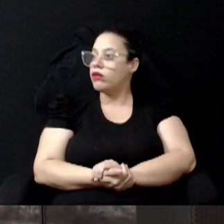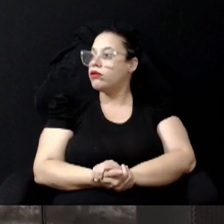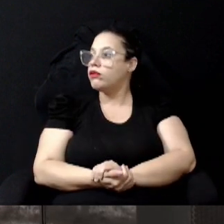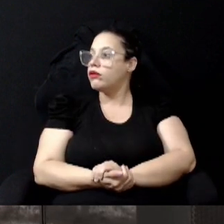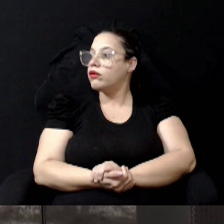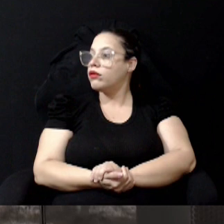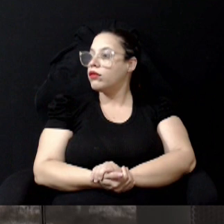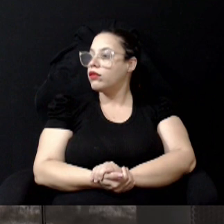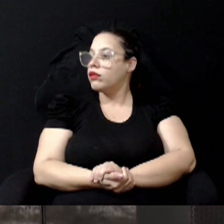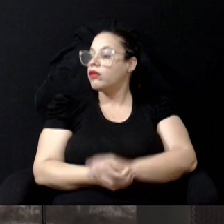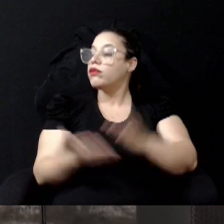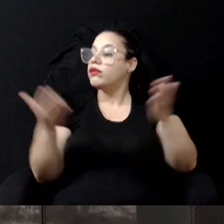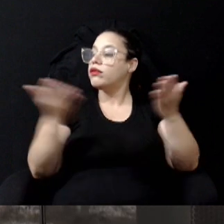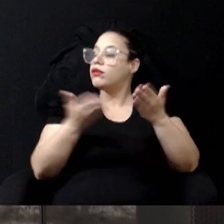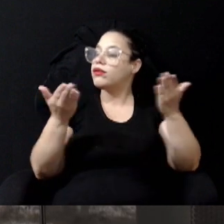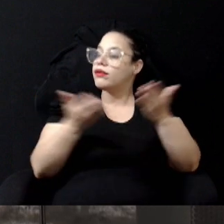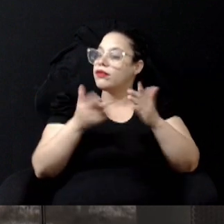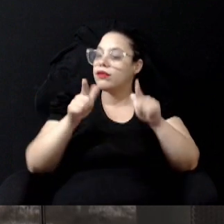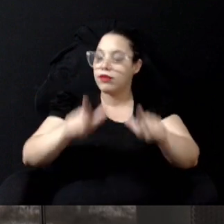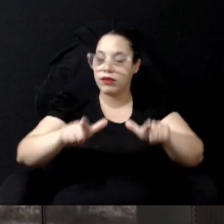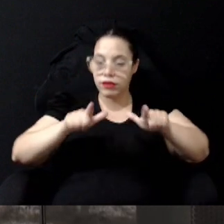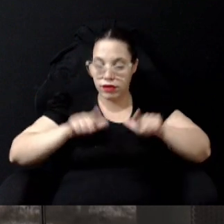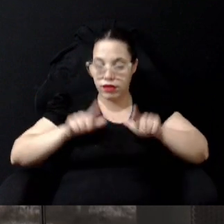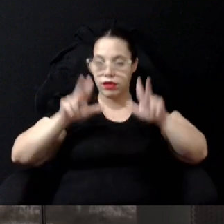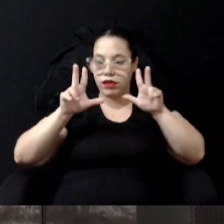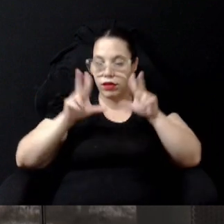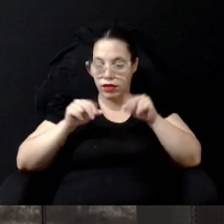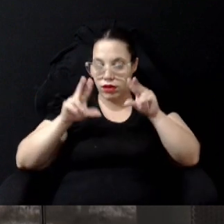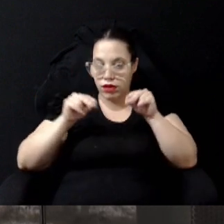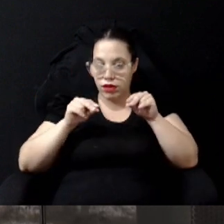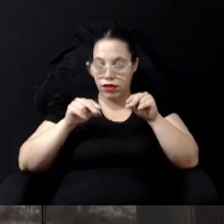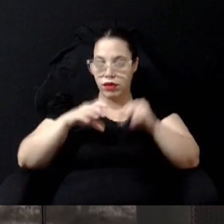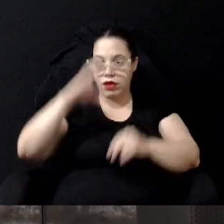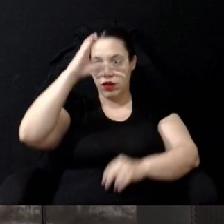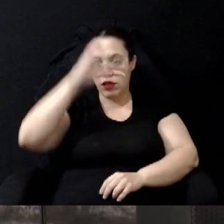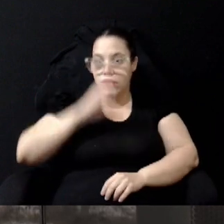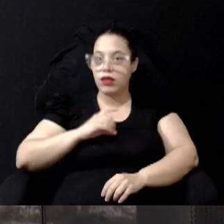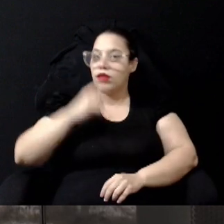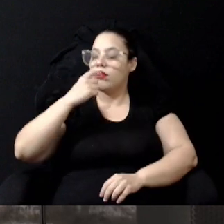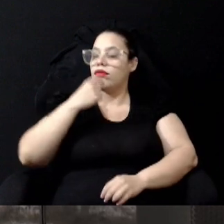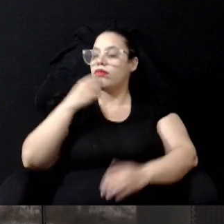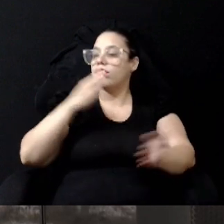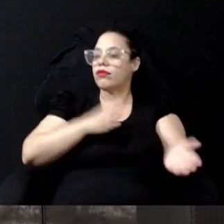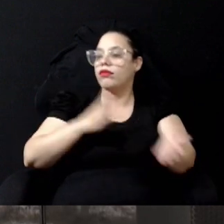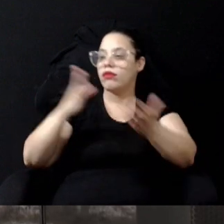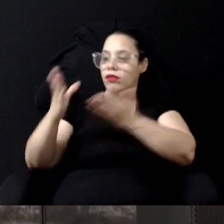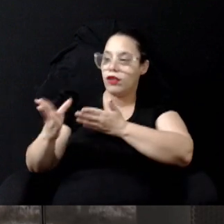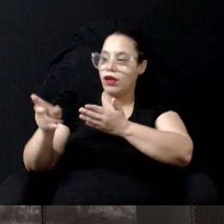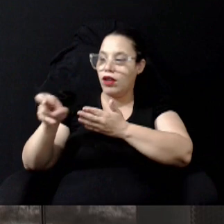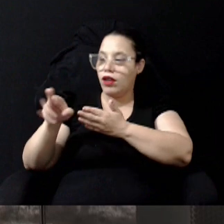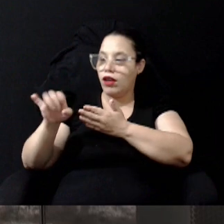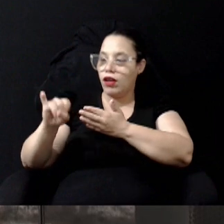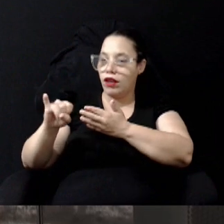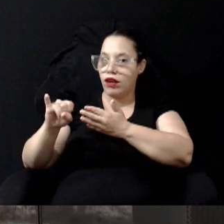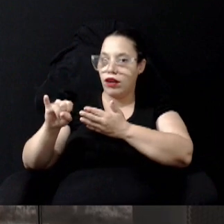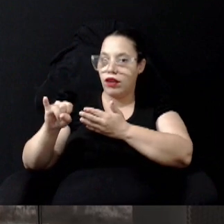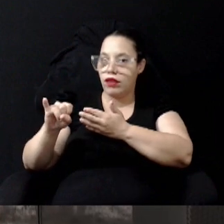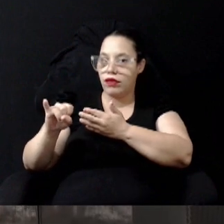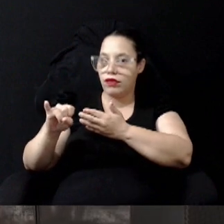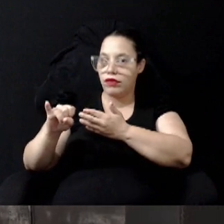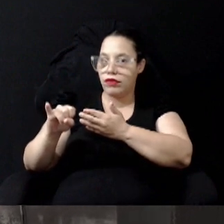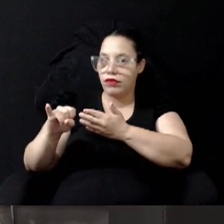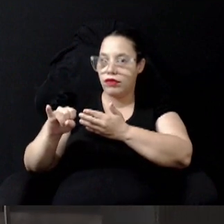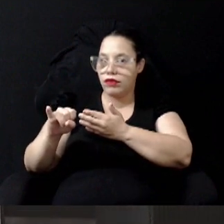Neste momento, teremos a entrega do título de cidadão campineiro a Valdir Oliveira.